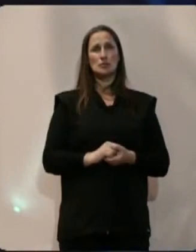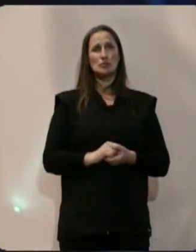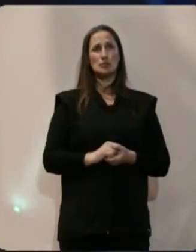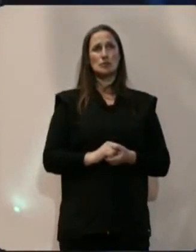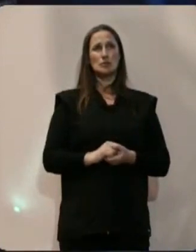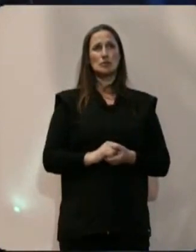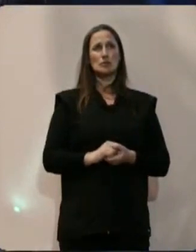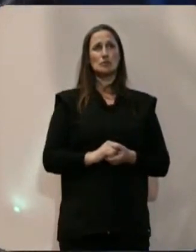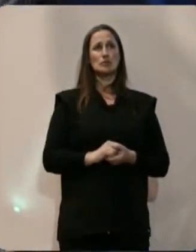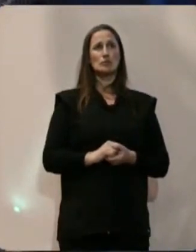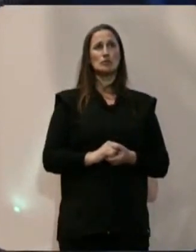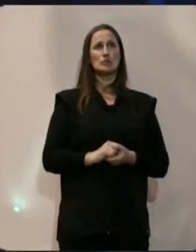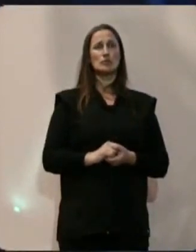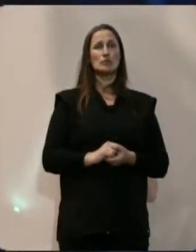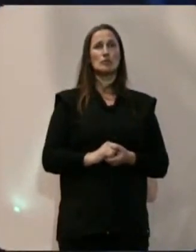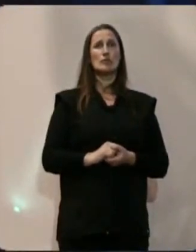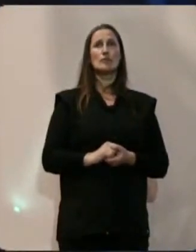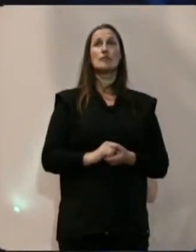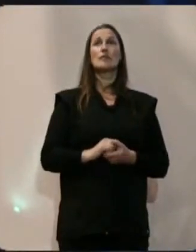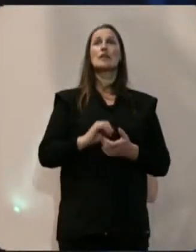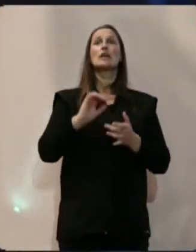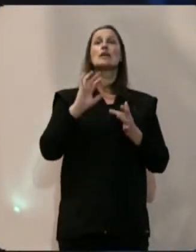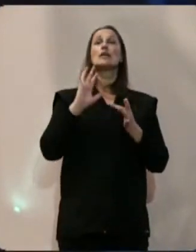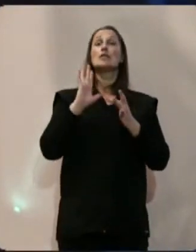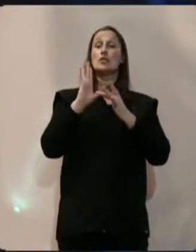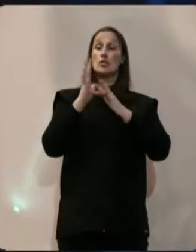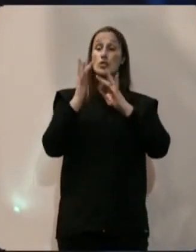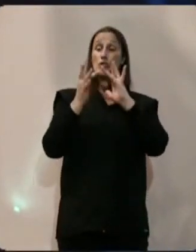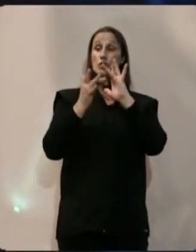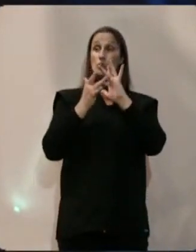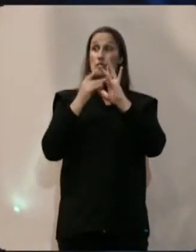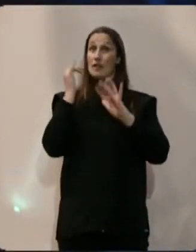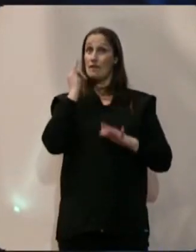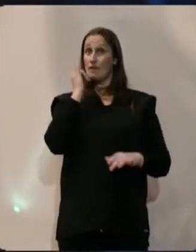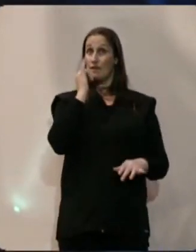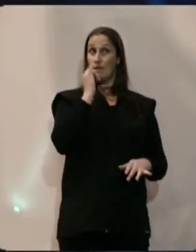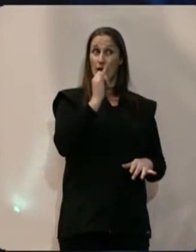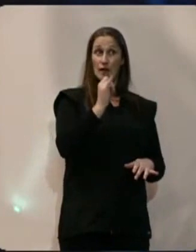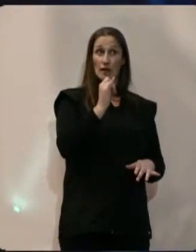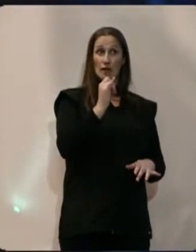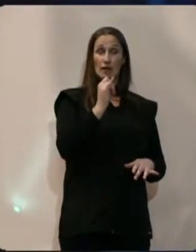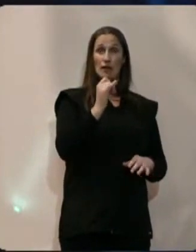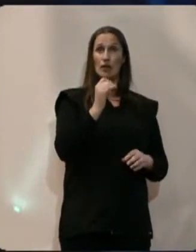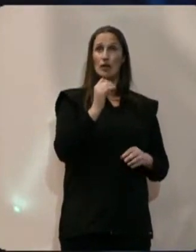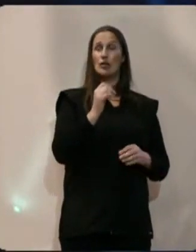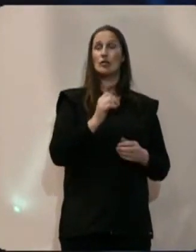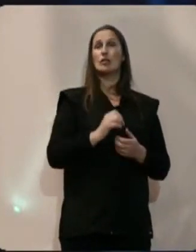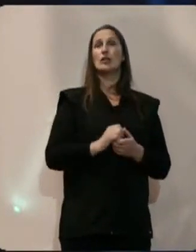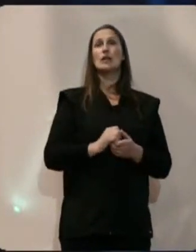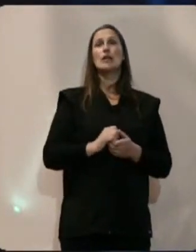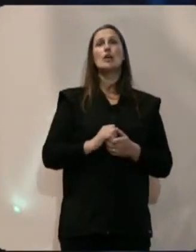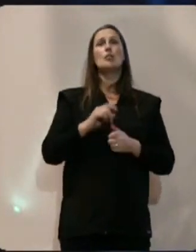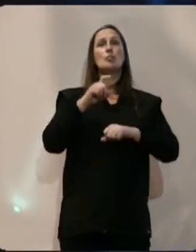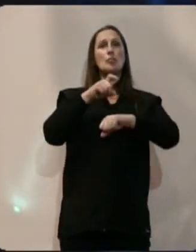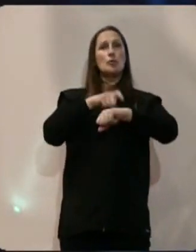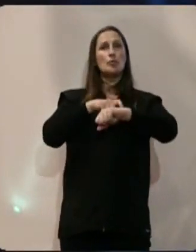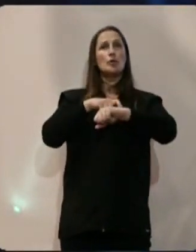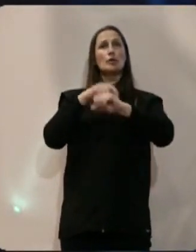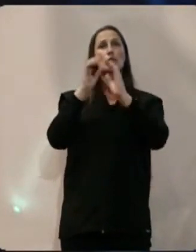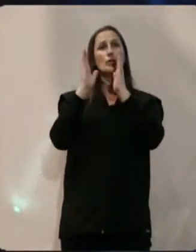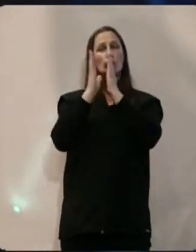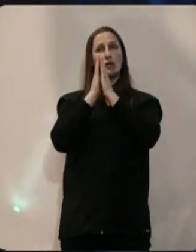O que será que Jesus quer falar para a gente? Porque quando a gente ora, a gente não somente